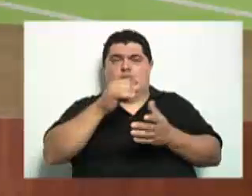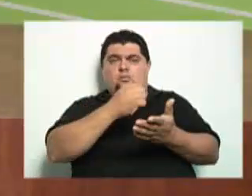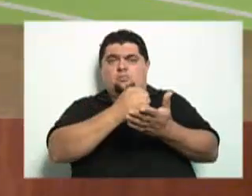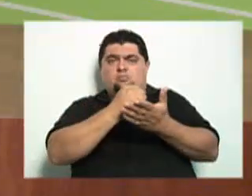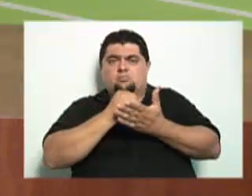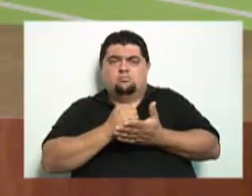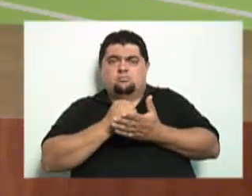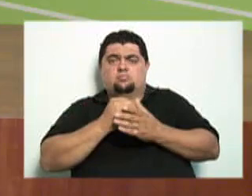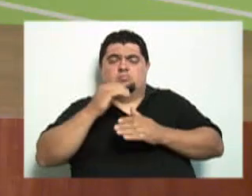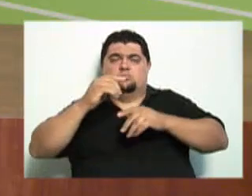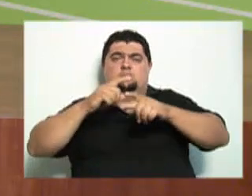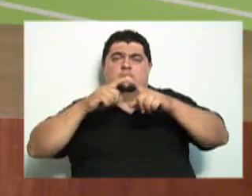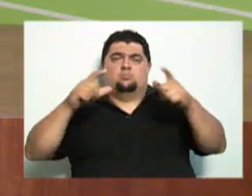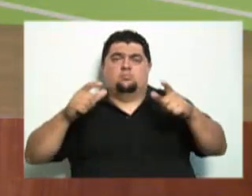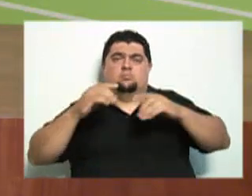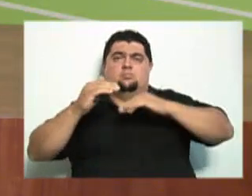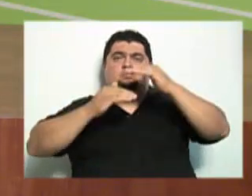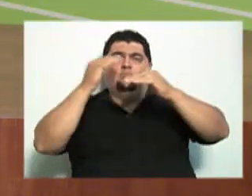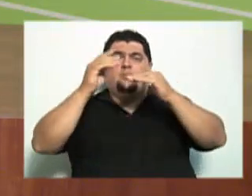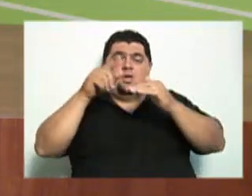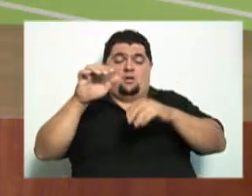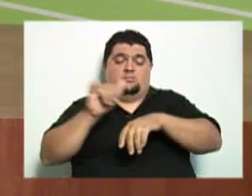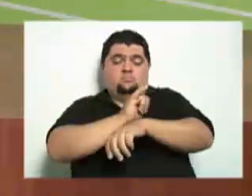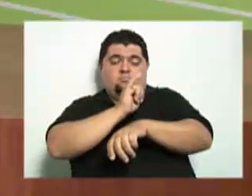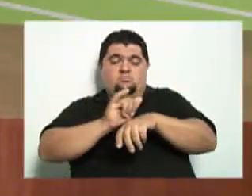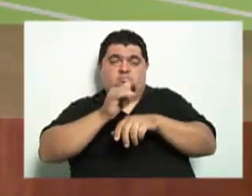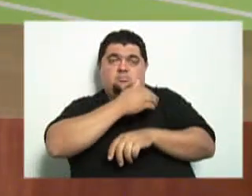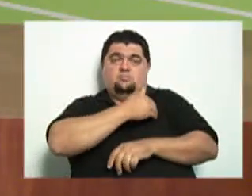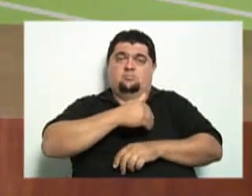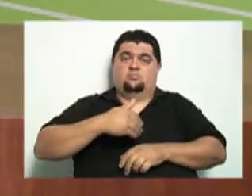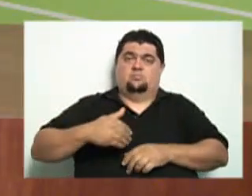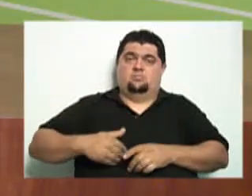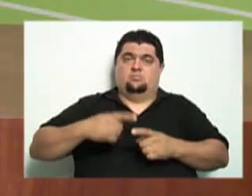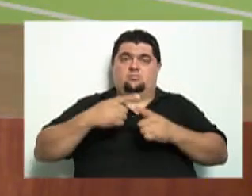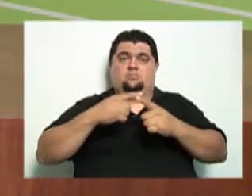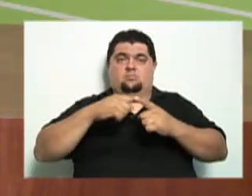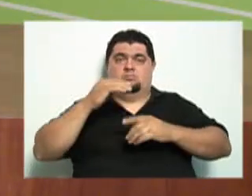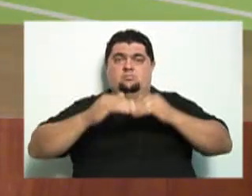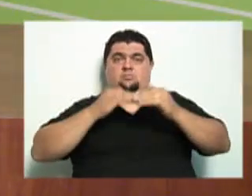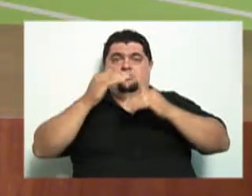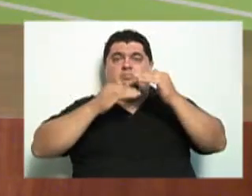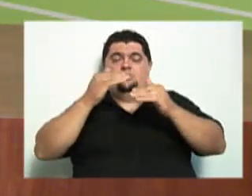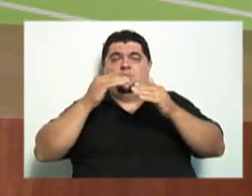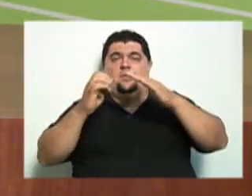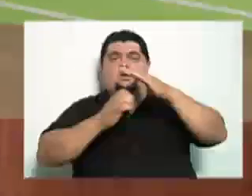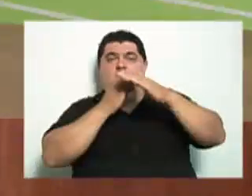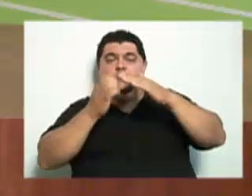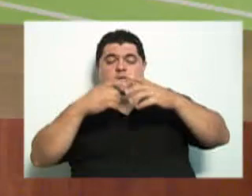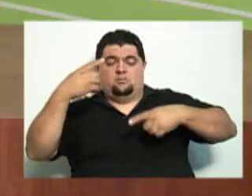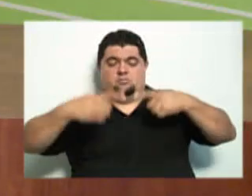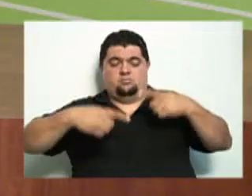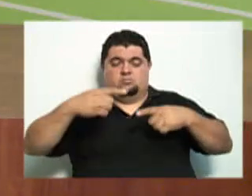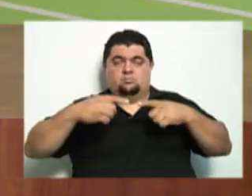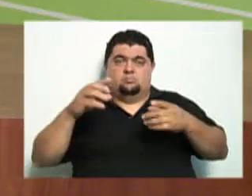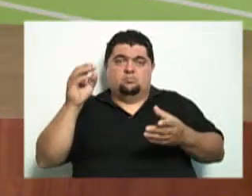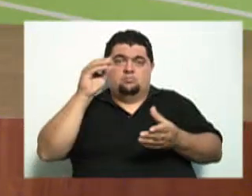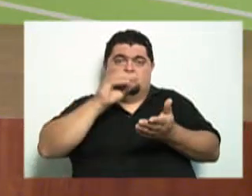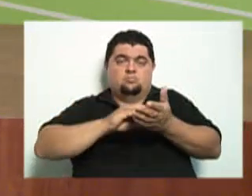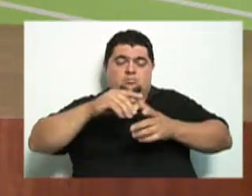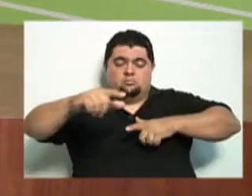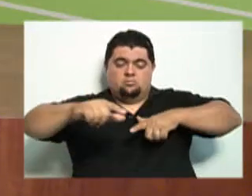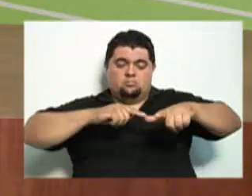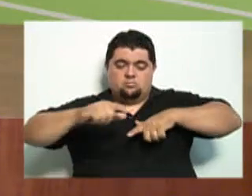crescimento econômico é uma estratégia governista para o desenvolvimento que empresários e políticos aplicam no trabalho em ritmos